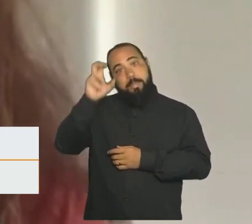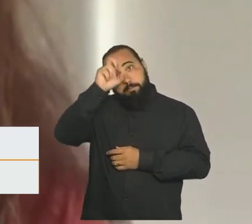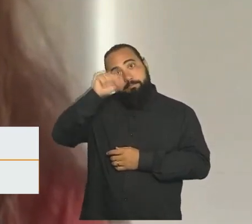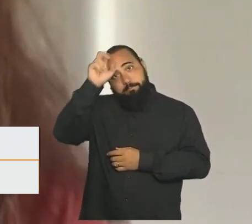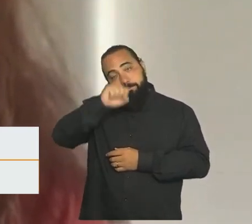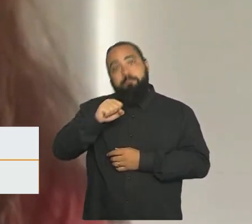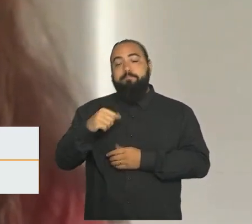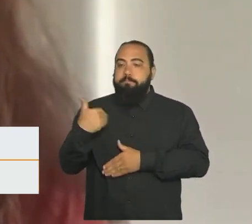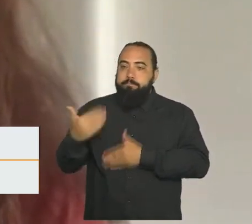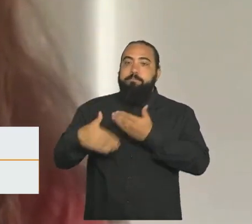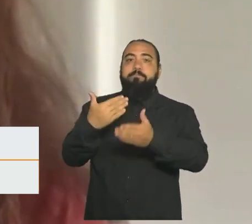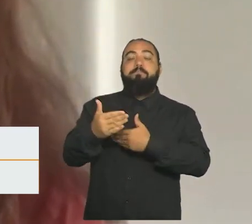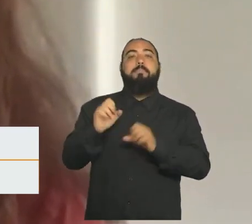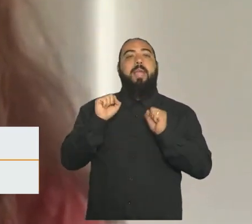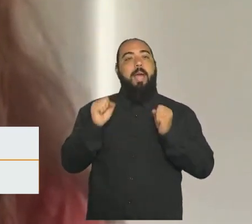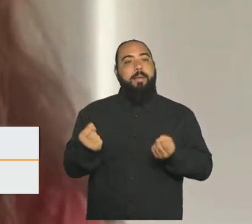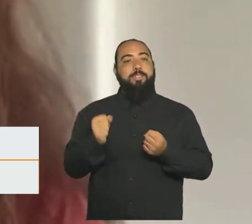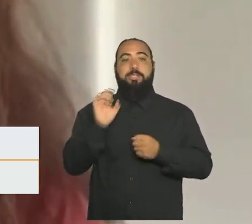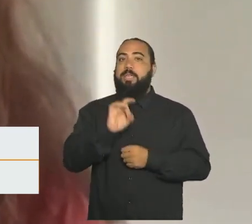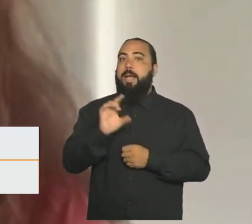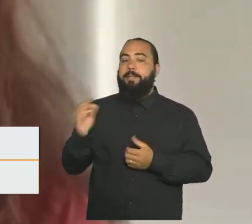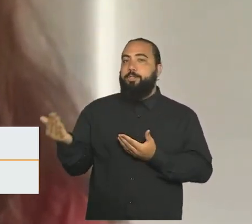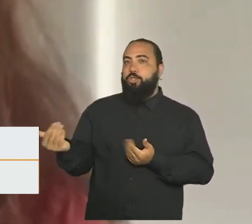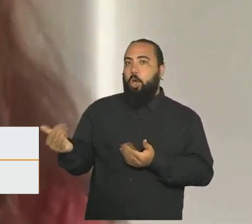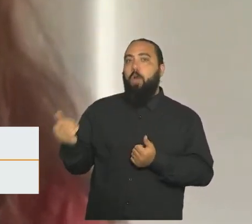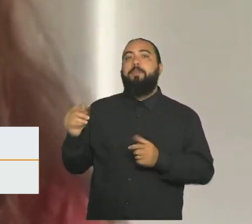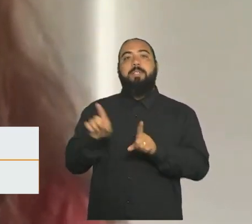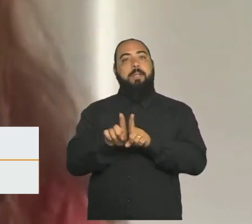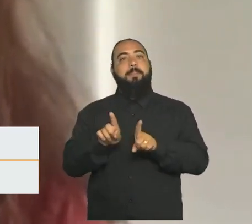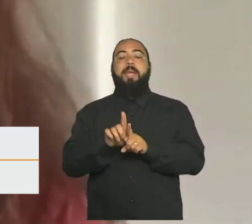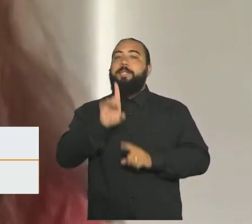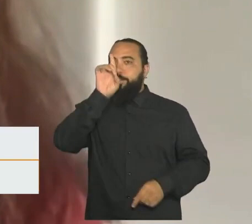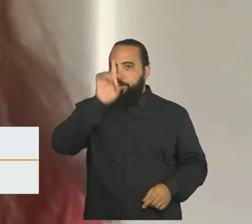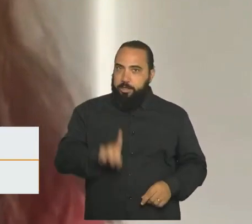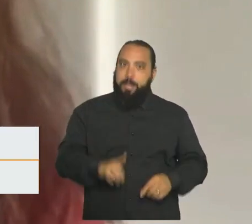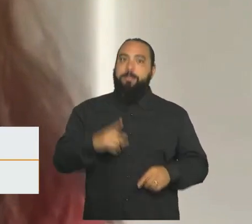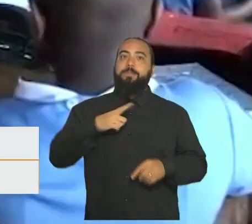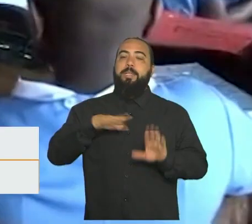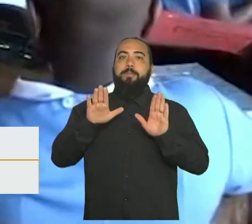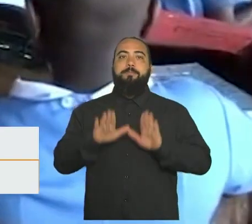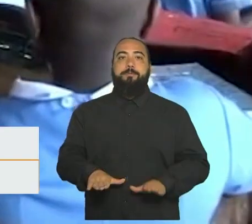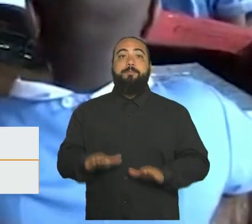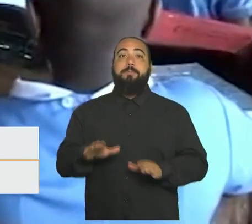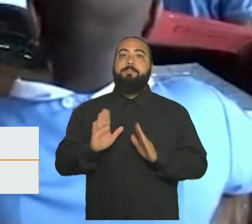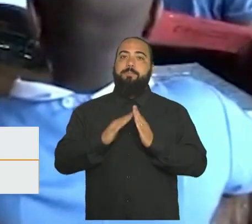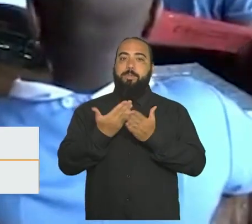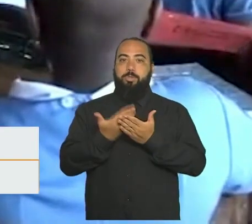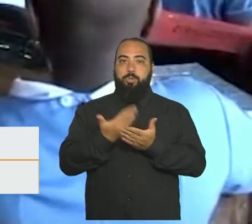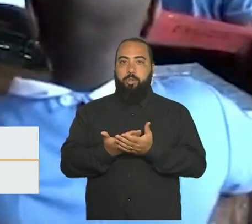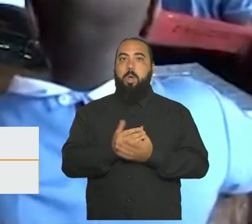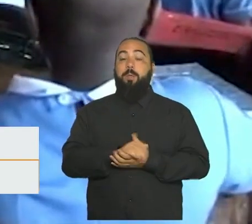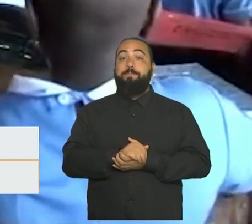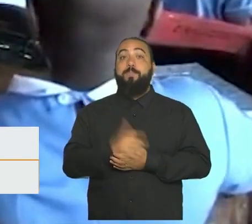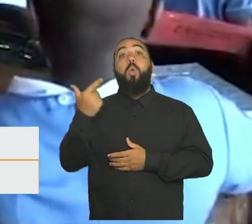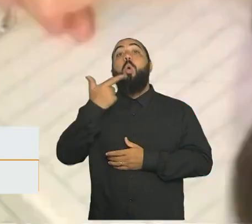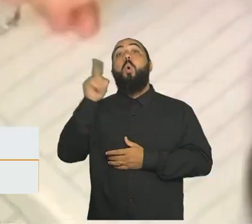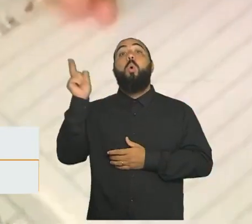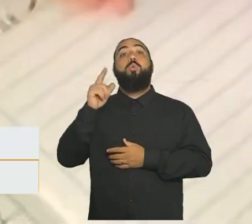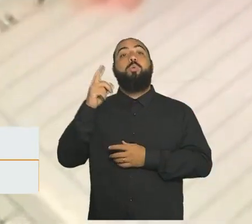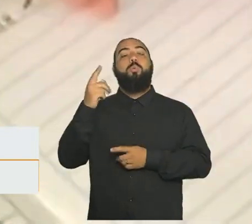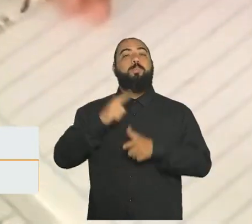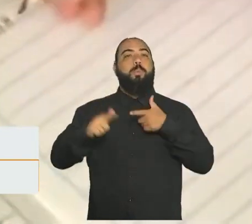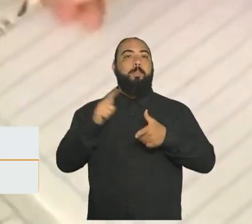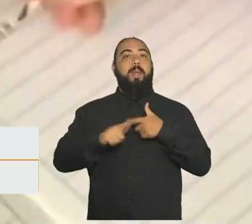e garantir que cada criança e cada adolescente tenha o direito de estar na escola. Outro problema preocupante é a